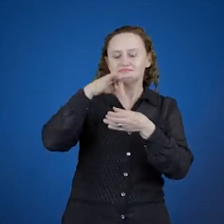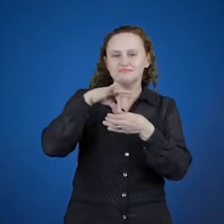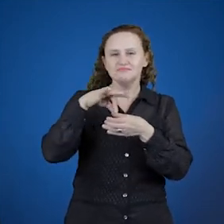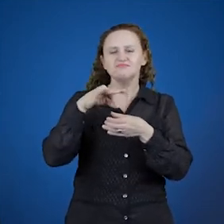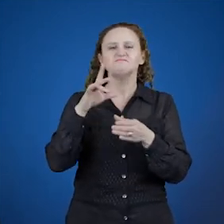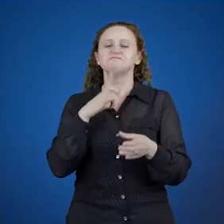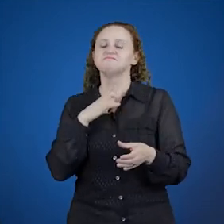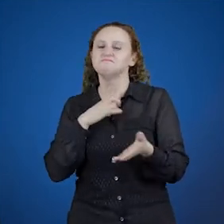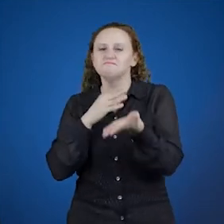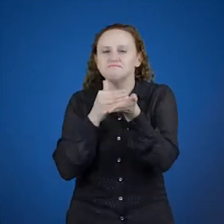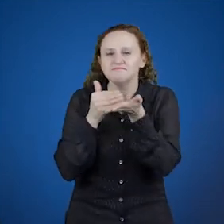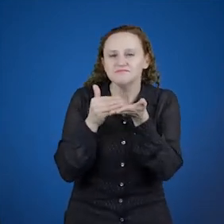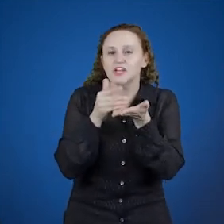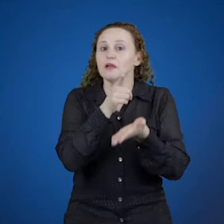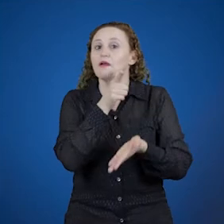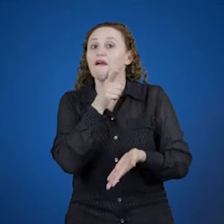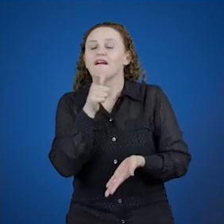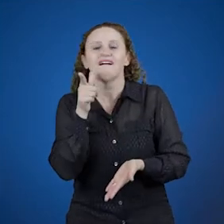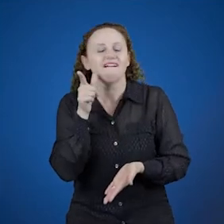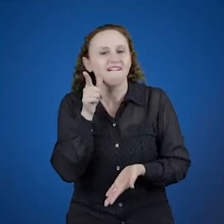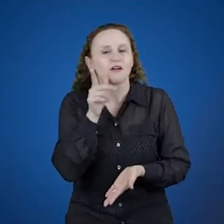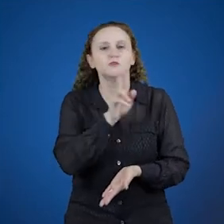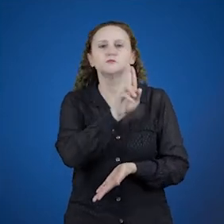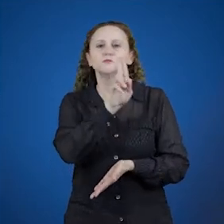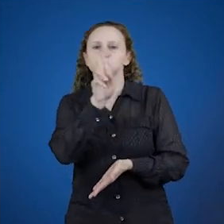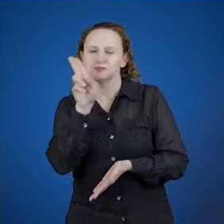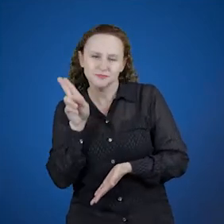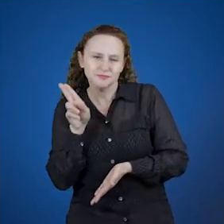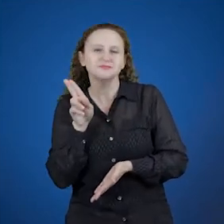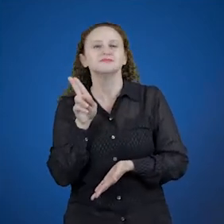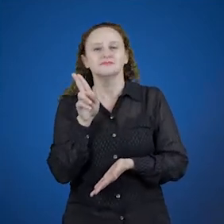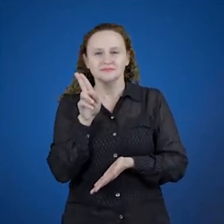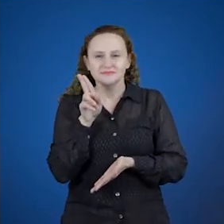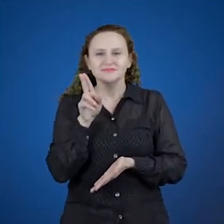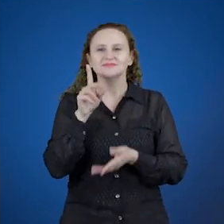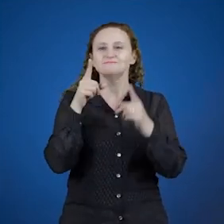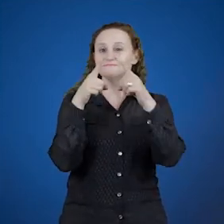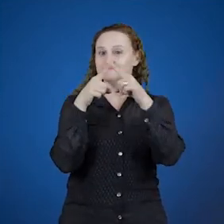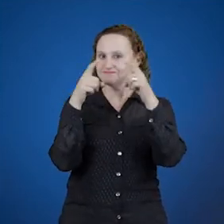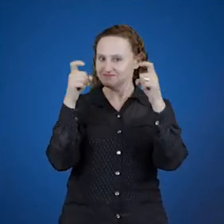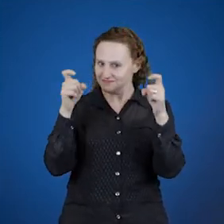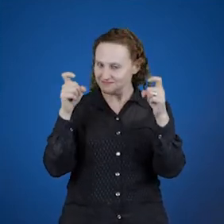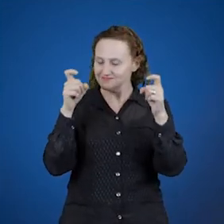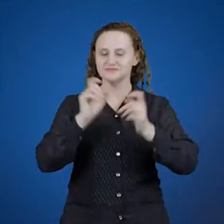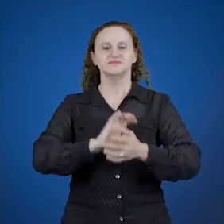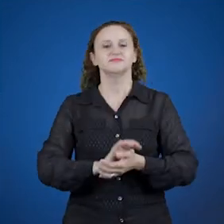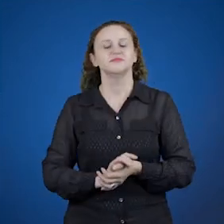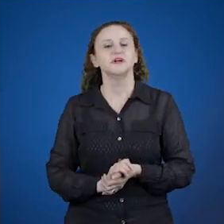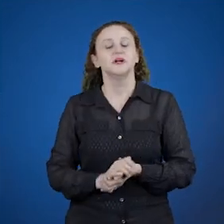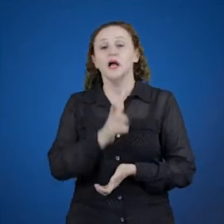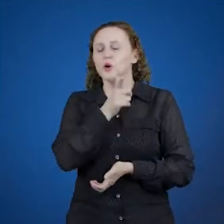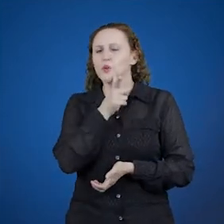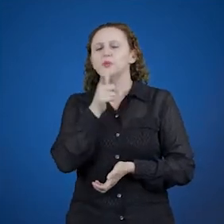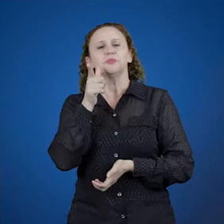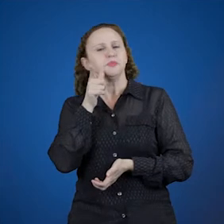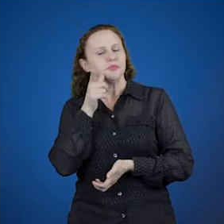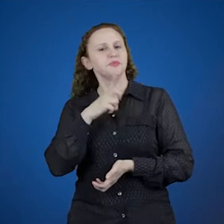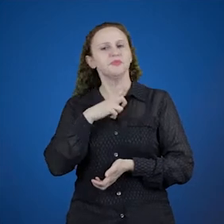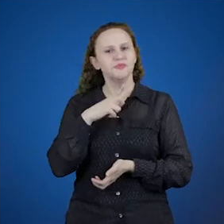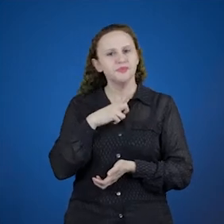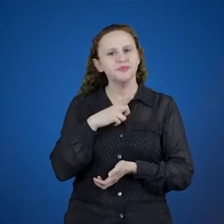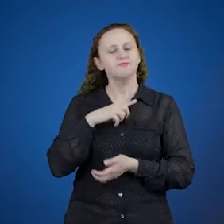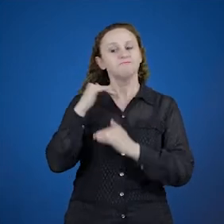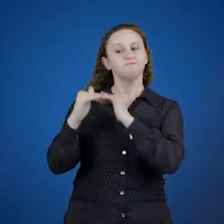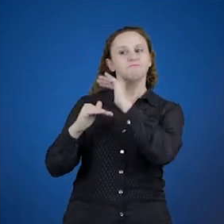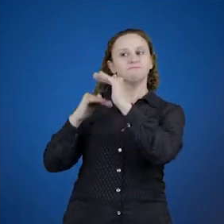tem a sua origem são todos em latim os nomes científicos um lacinho teve o seu grande